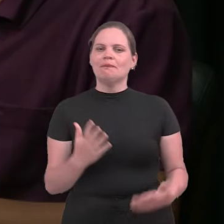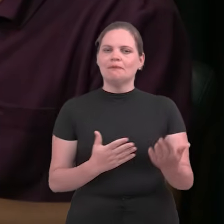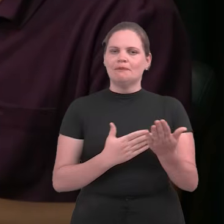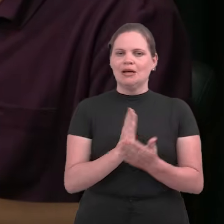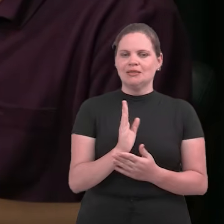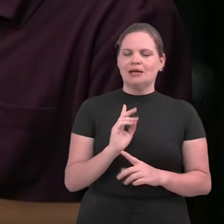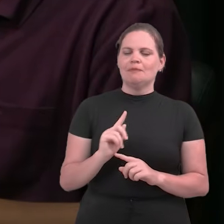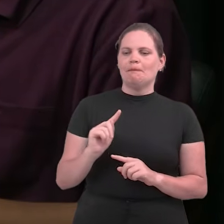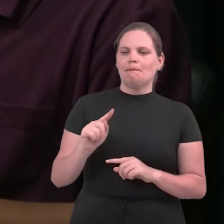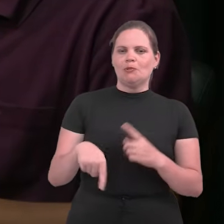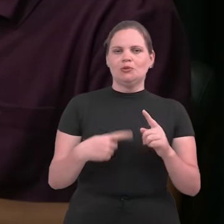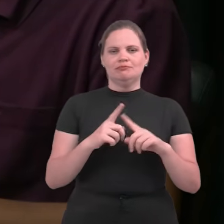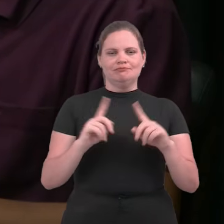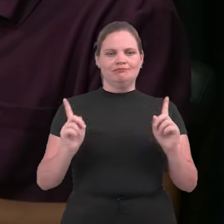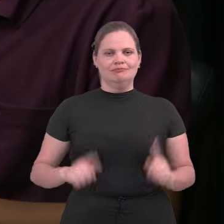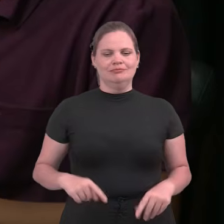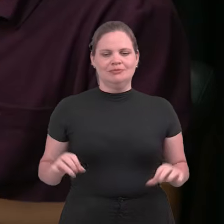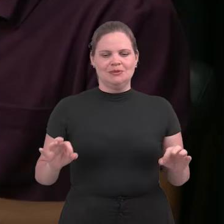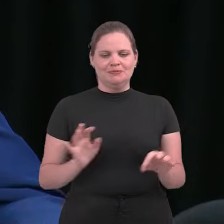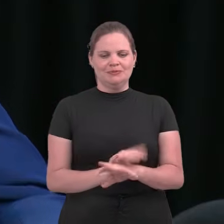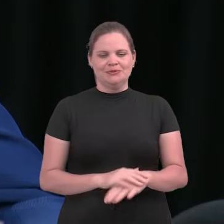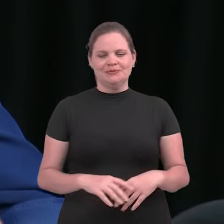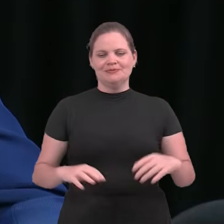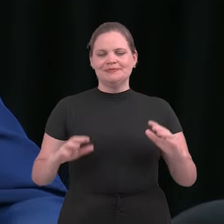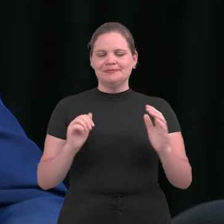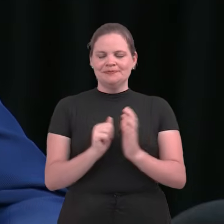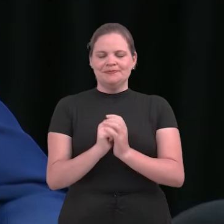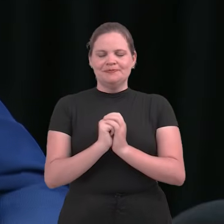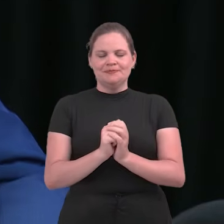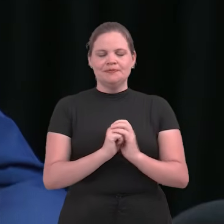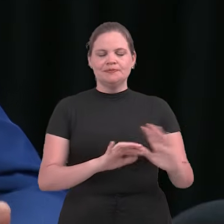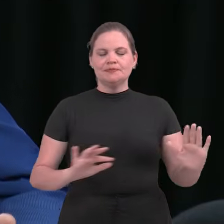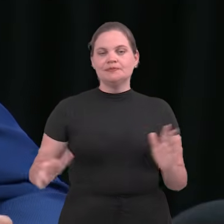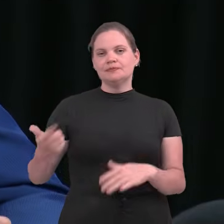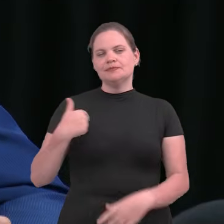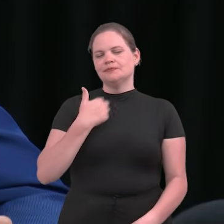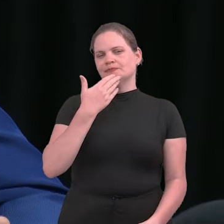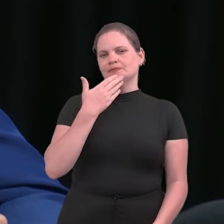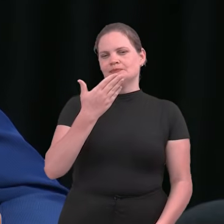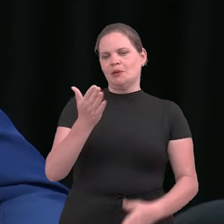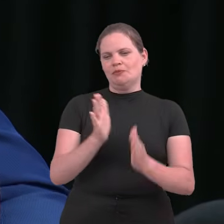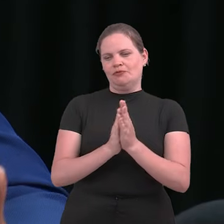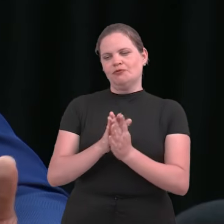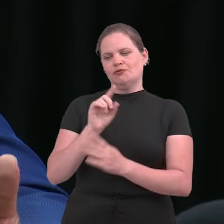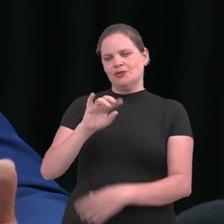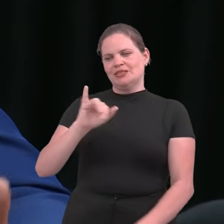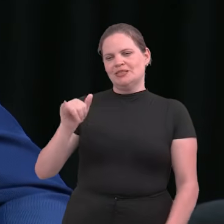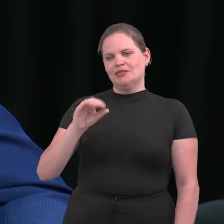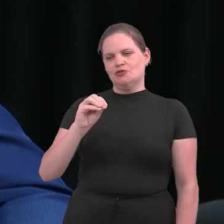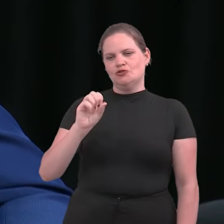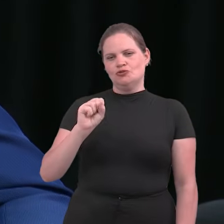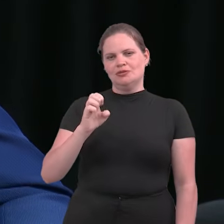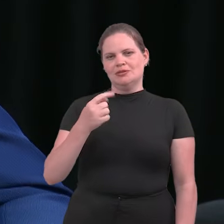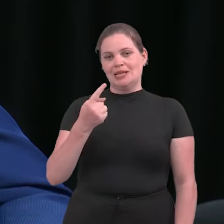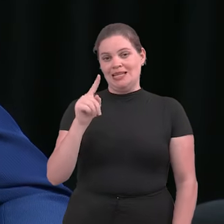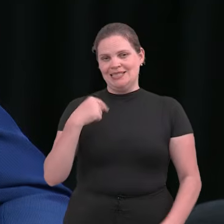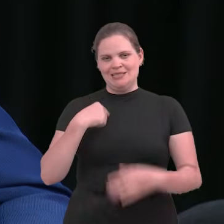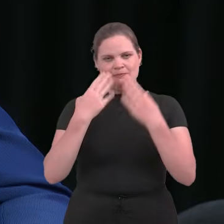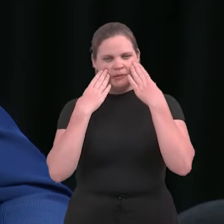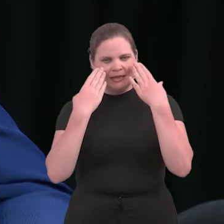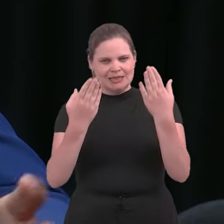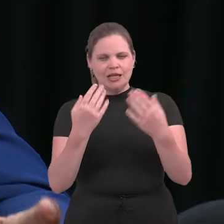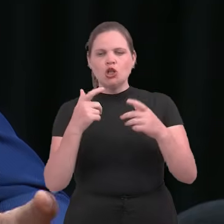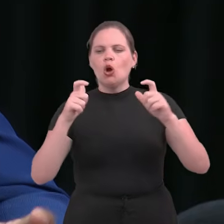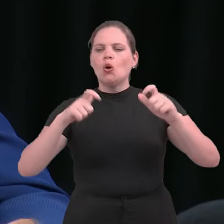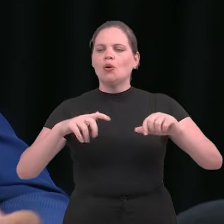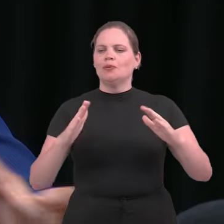será servidor público. Tá certo. Irmão José, eu queria que o irmão se apresentasse, de onde que você é e que você contasse assim